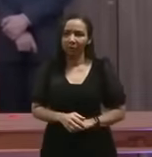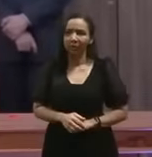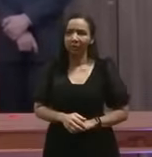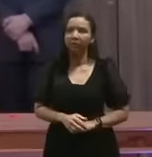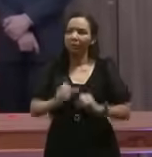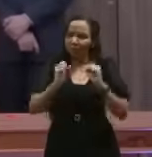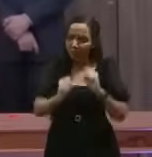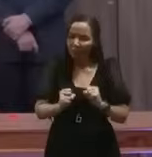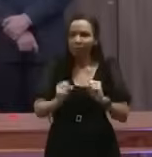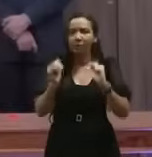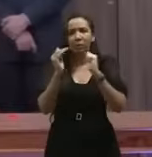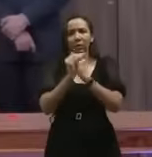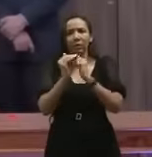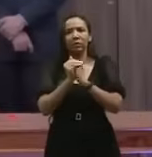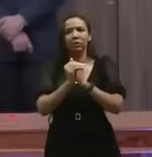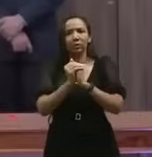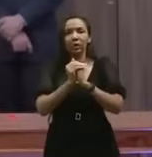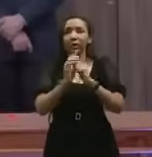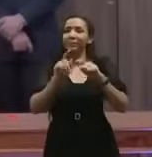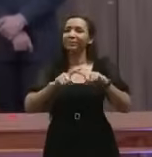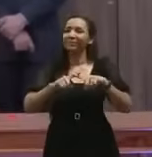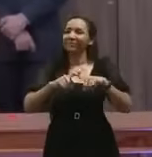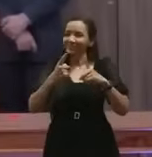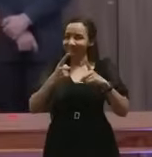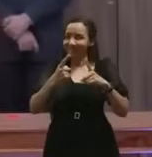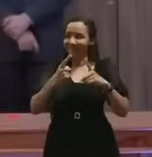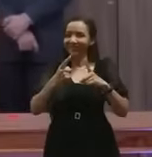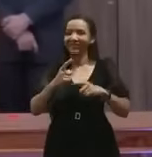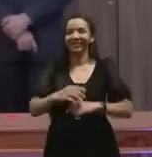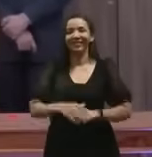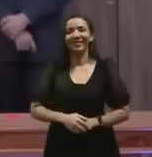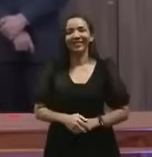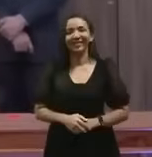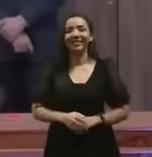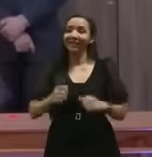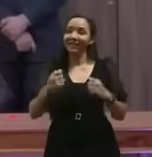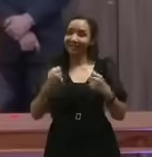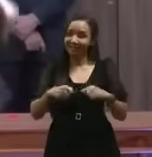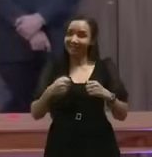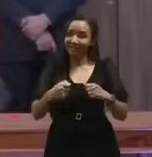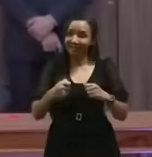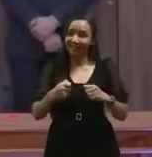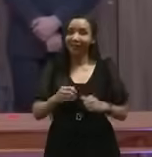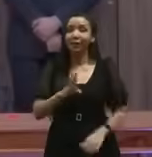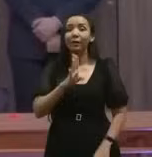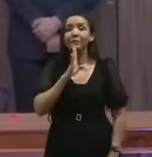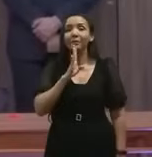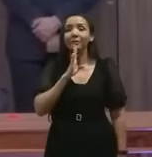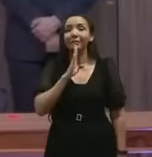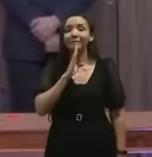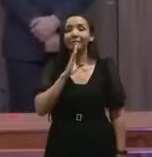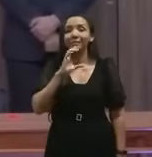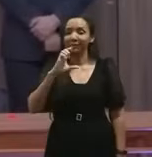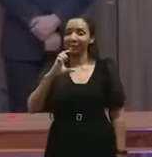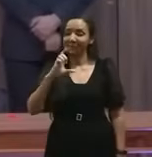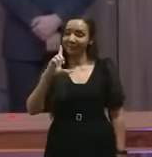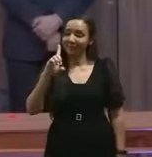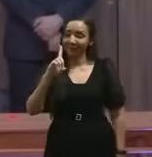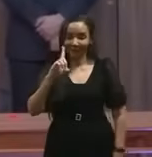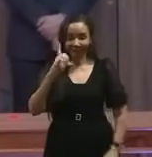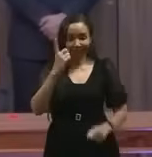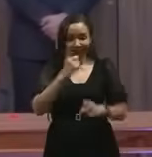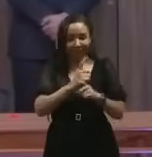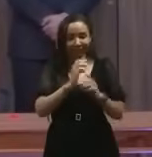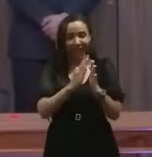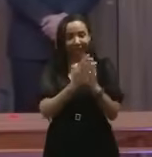pode ir pra oração mas a primeira coisa que você tem que ter na vida é o quê a palavra tá aí eu não vou ler mas se você quiser ler todo